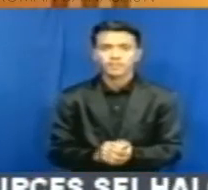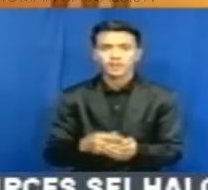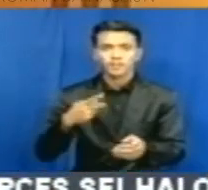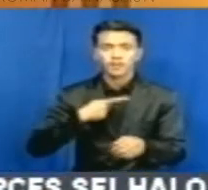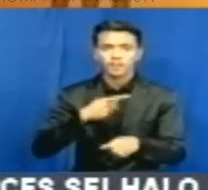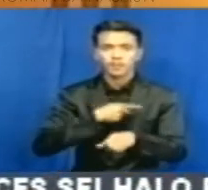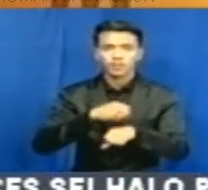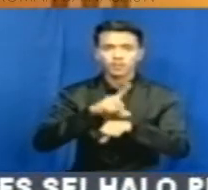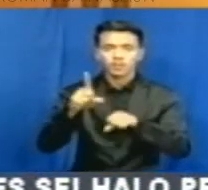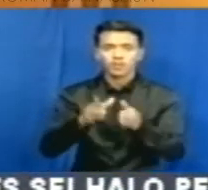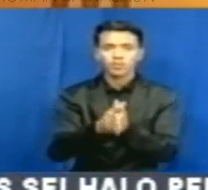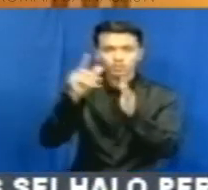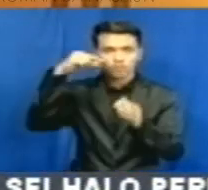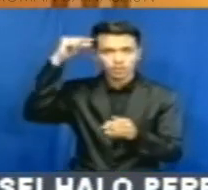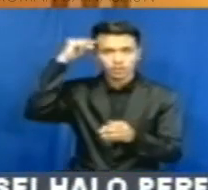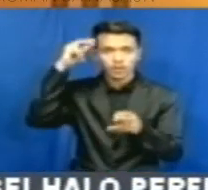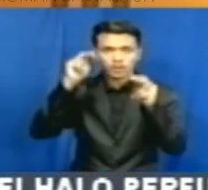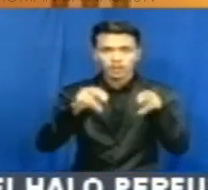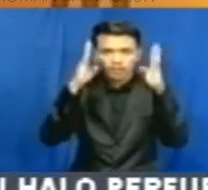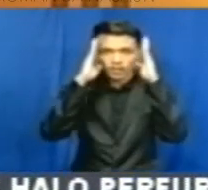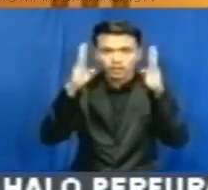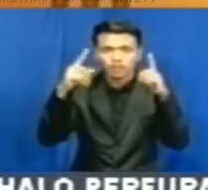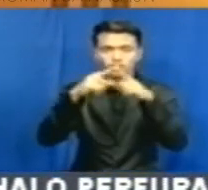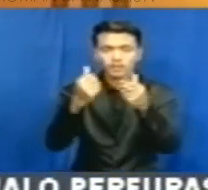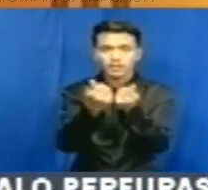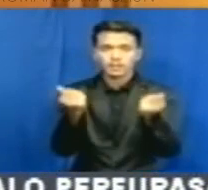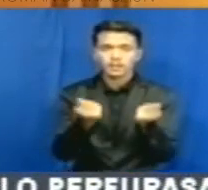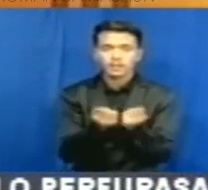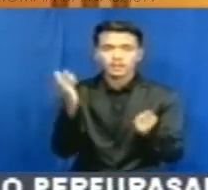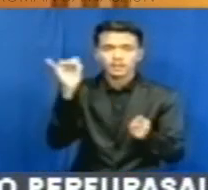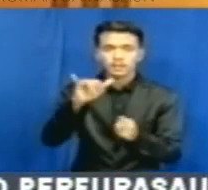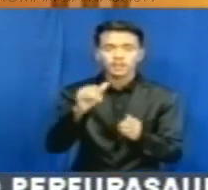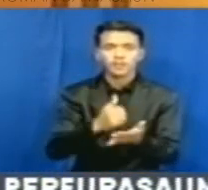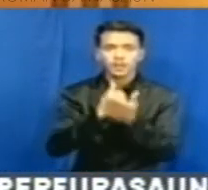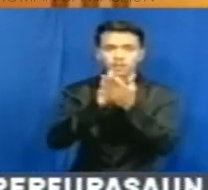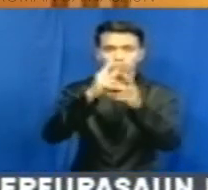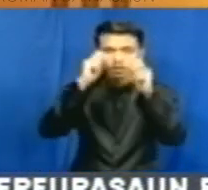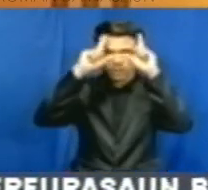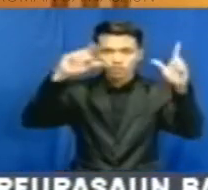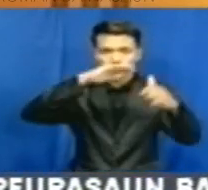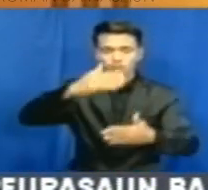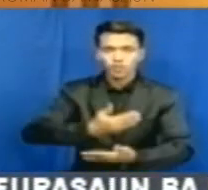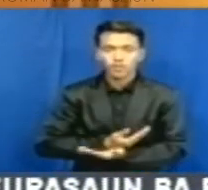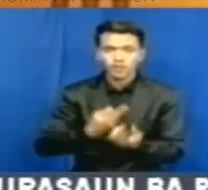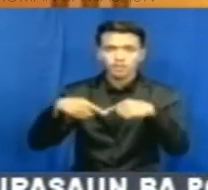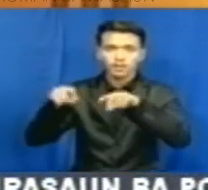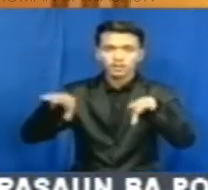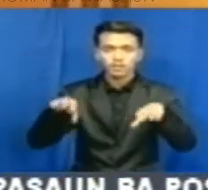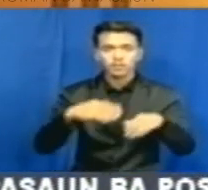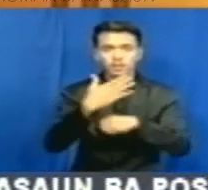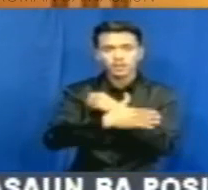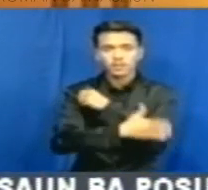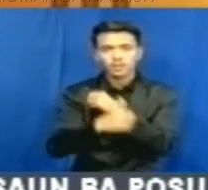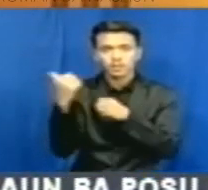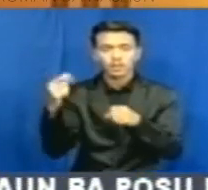Parlamento Nacional, russo governo, tem que dar atenção à agência Sira, na ajuda de Moruan, ao serviço israelí, no nela bela